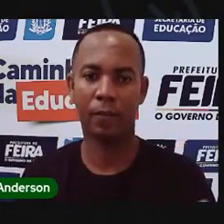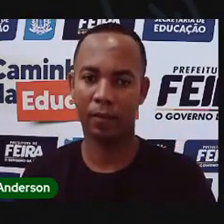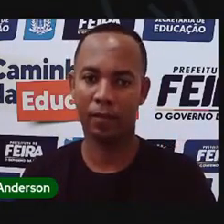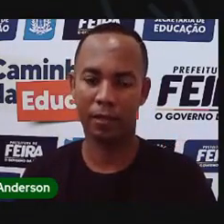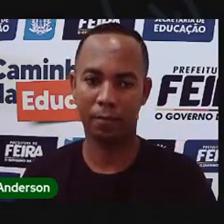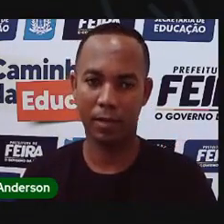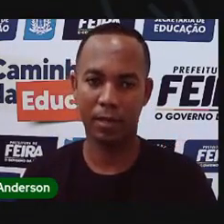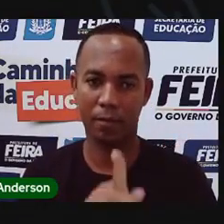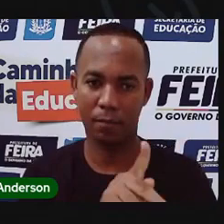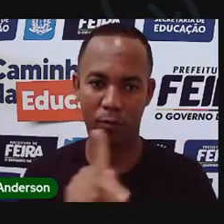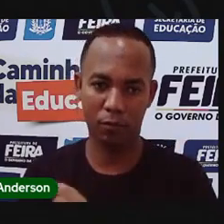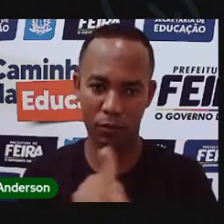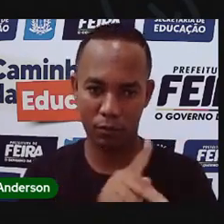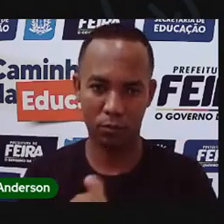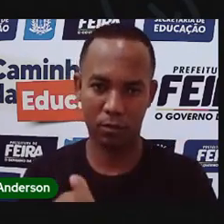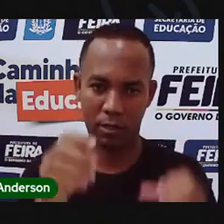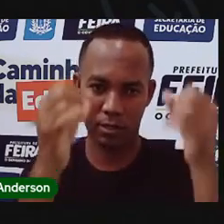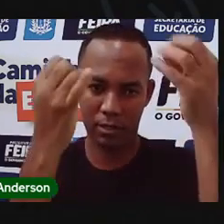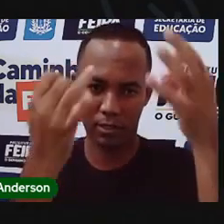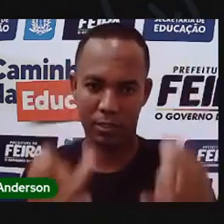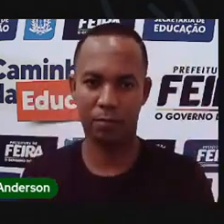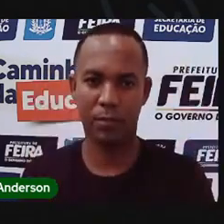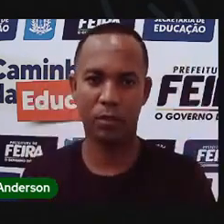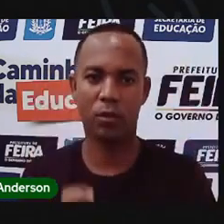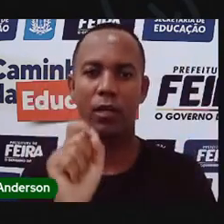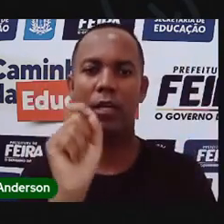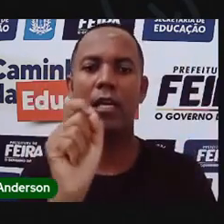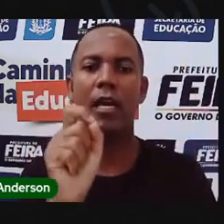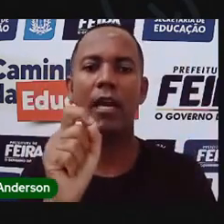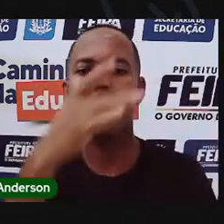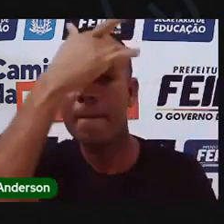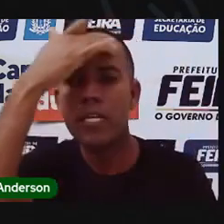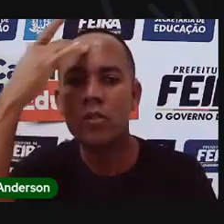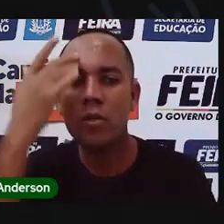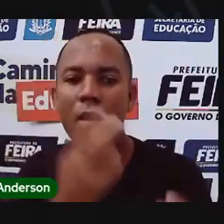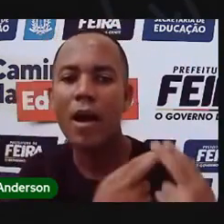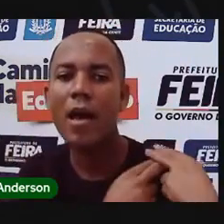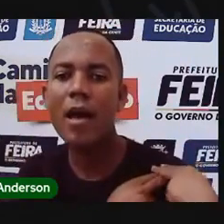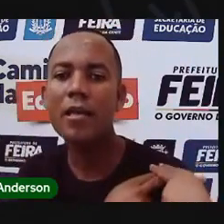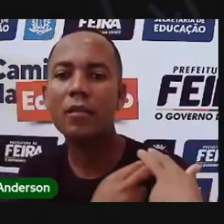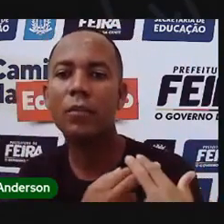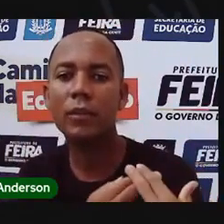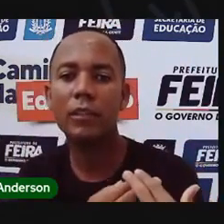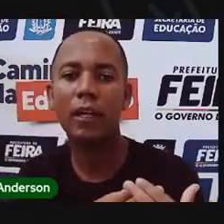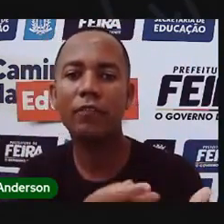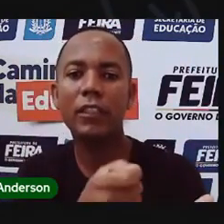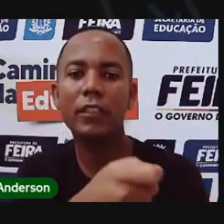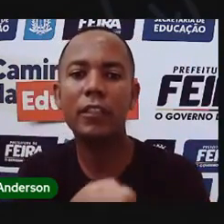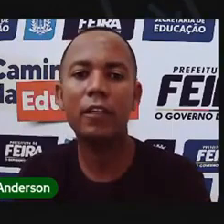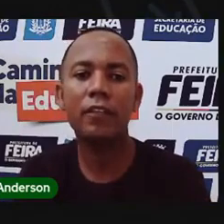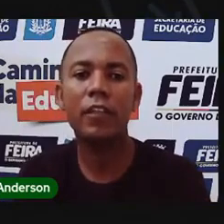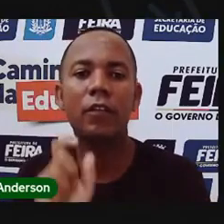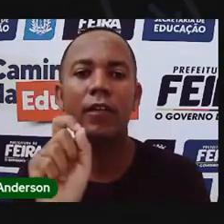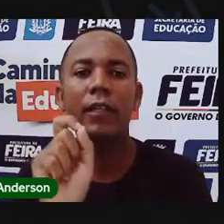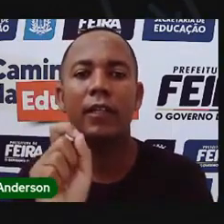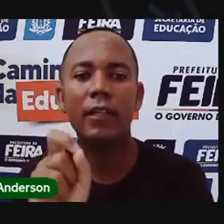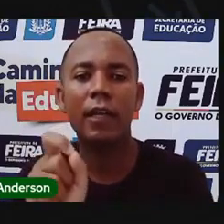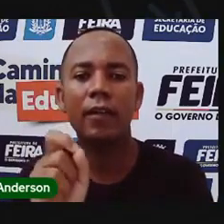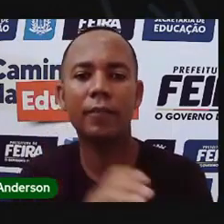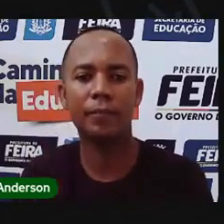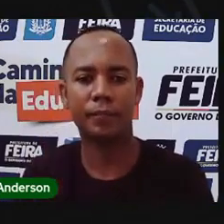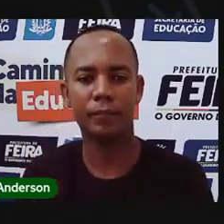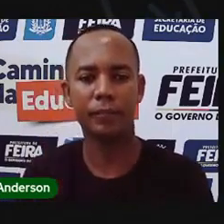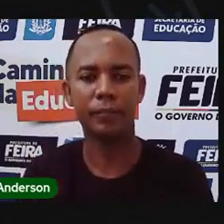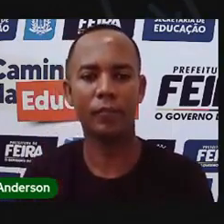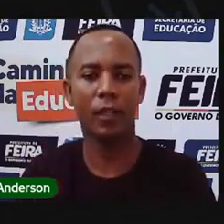que todo texto possui um autor? Então, quem será que escreveu esse texto? Bom, esse cordel, falando